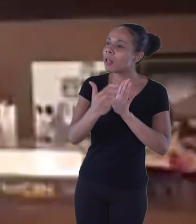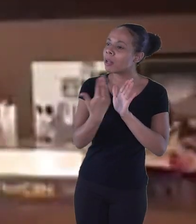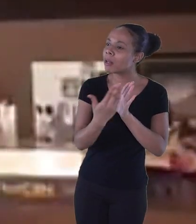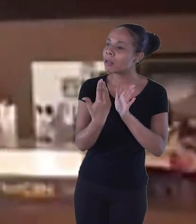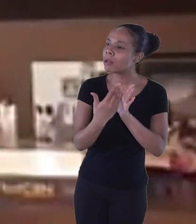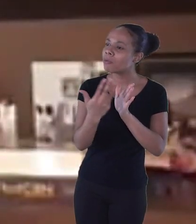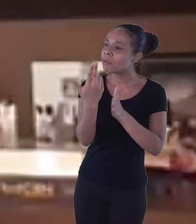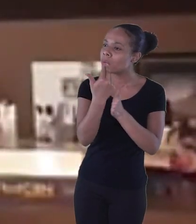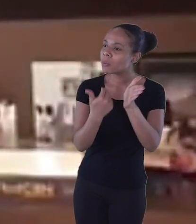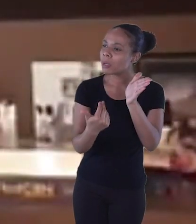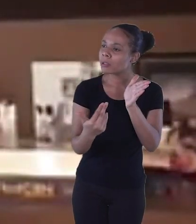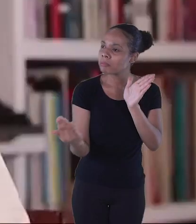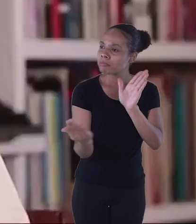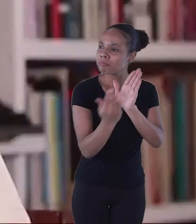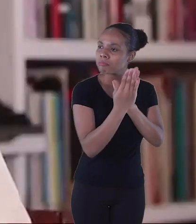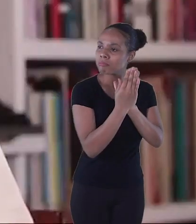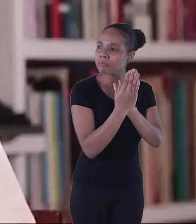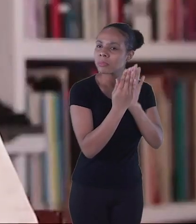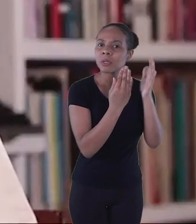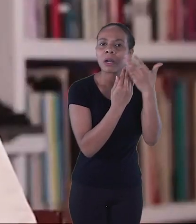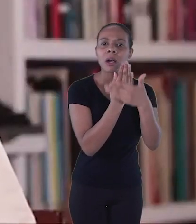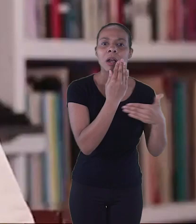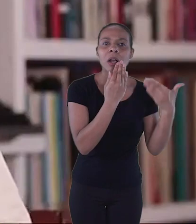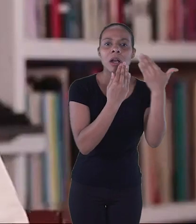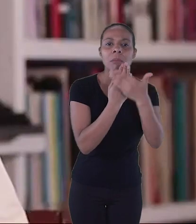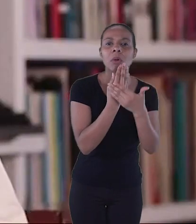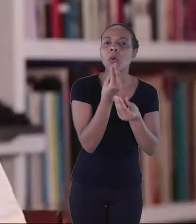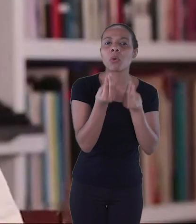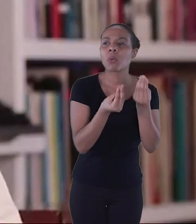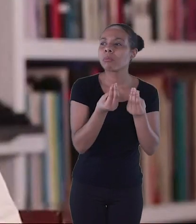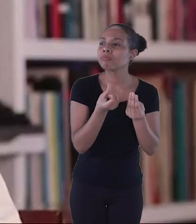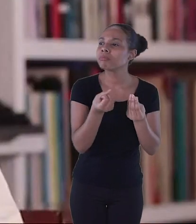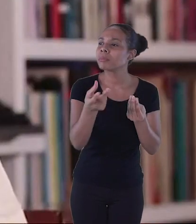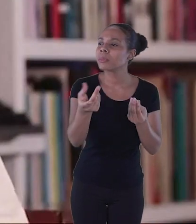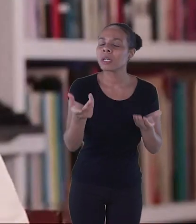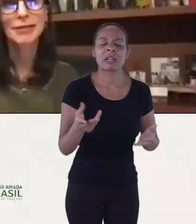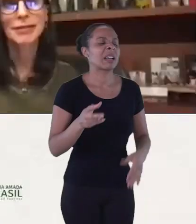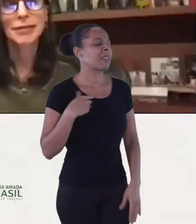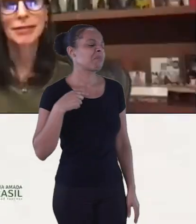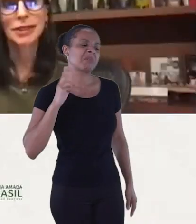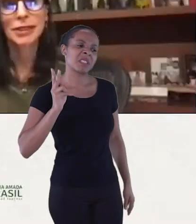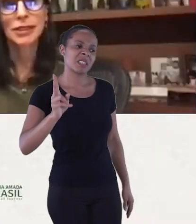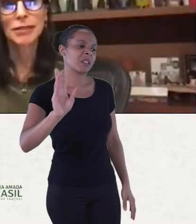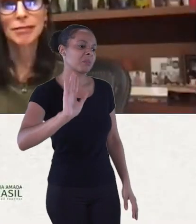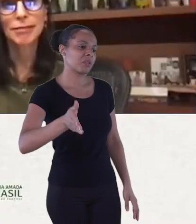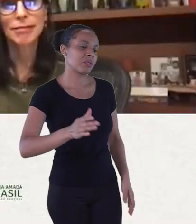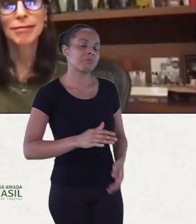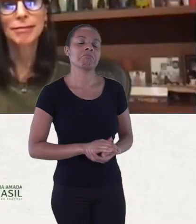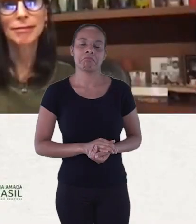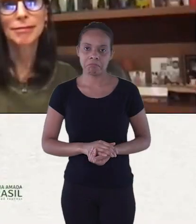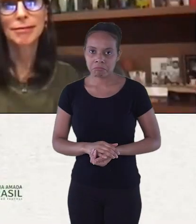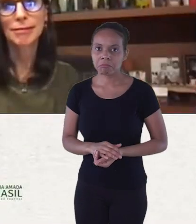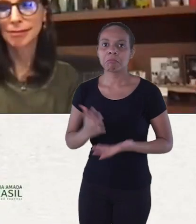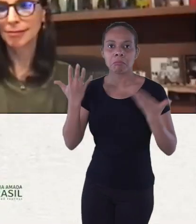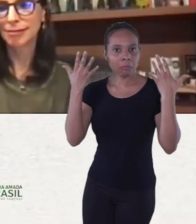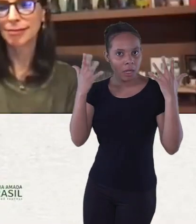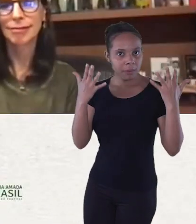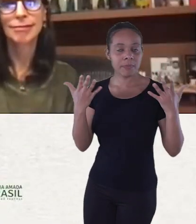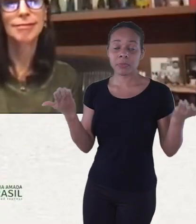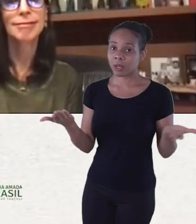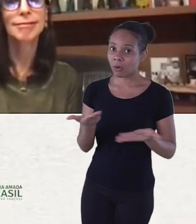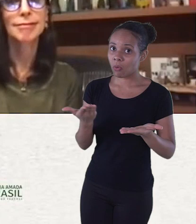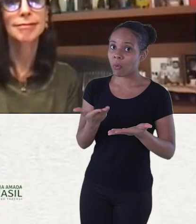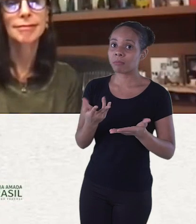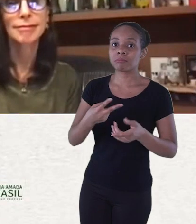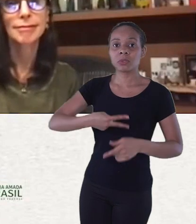sempre. Desde sempre, né? Victor Parabéns, tem então, Victor. Fica aqui registrado nossos parabéns, viu? E, em segundo lugar, eu gostaria que a